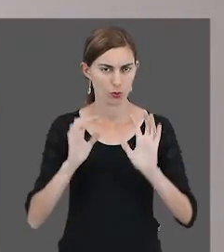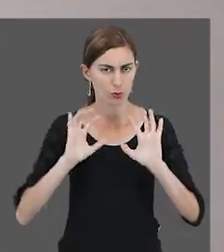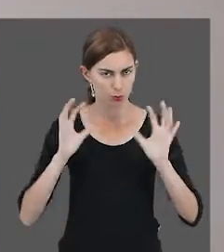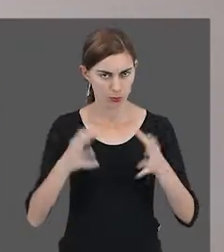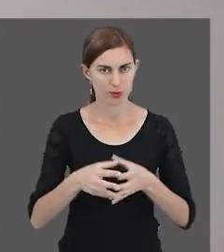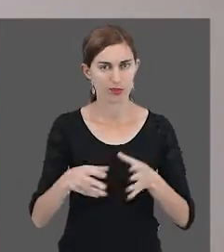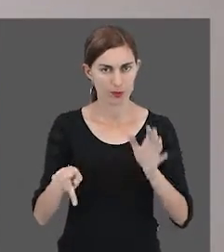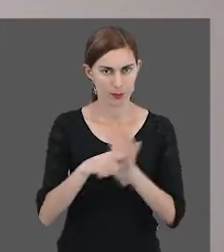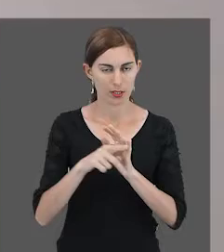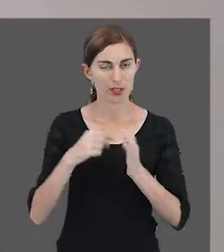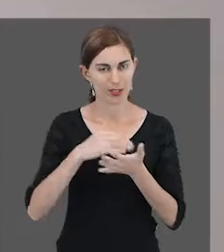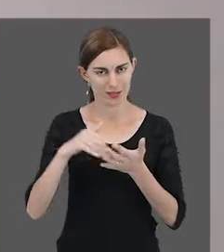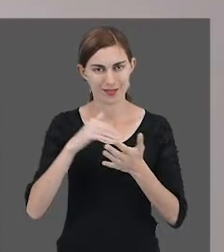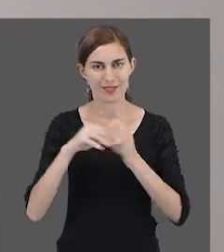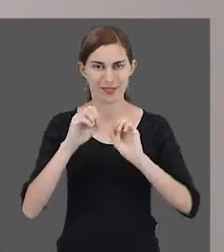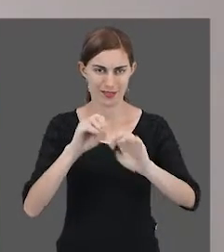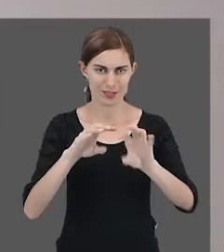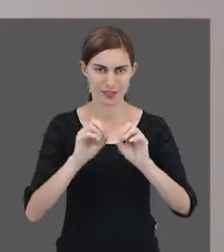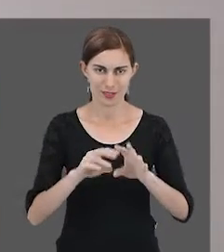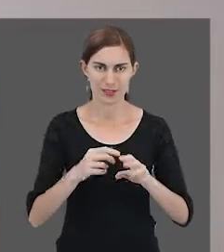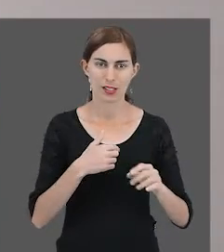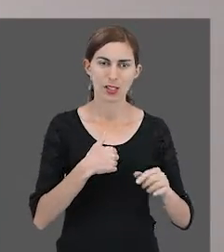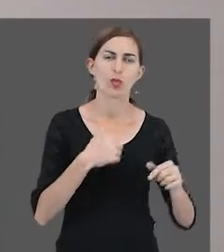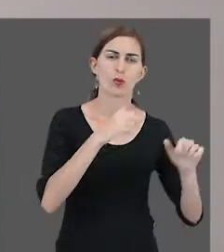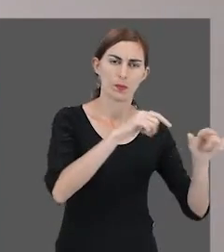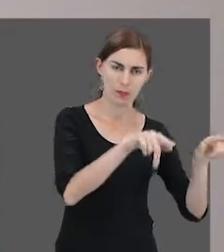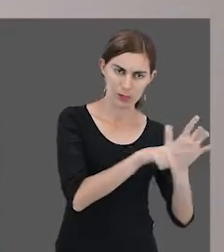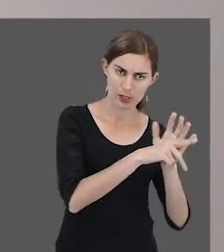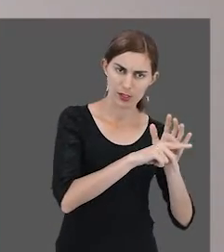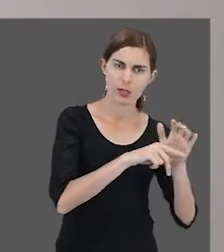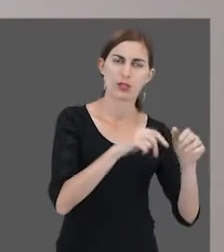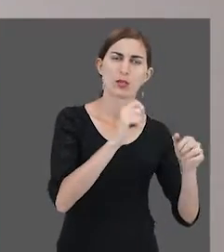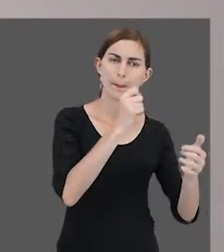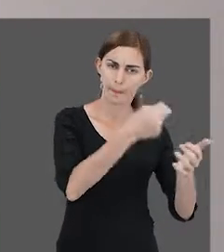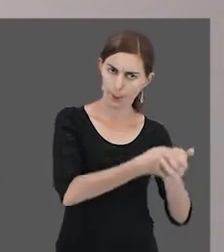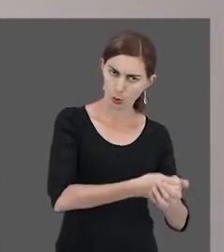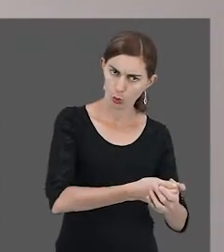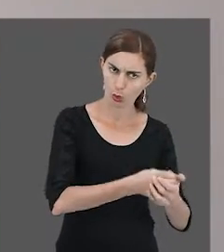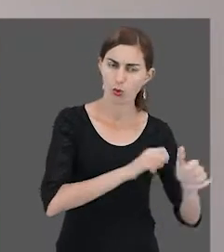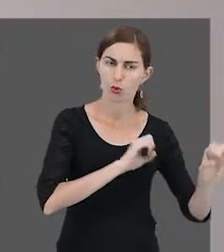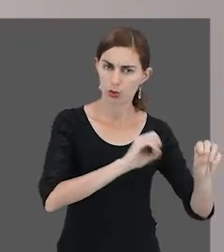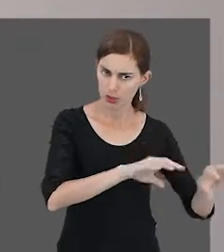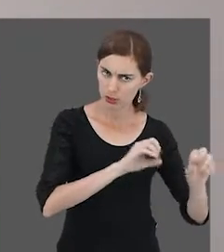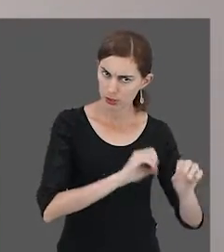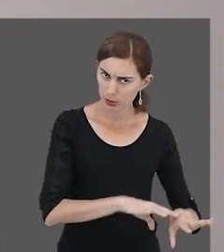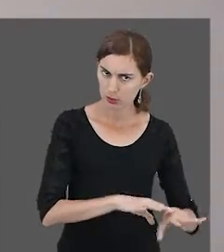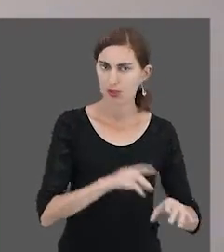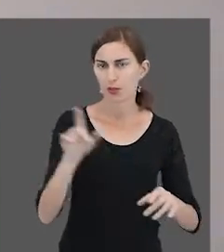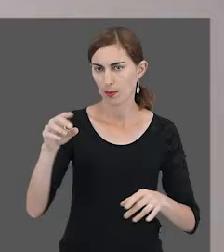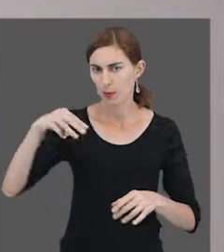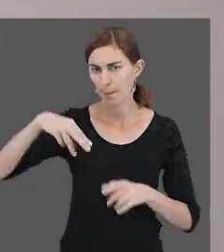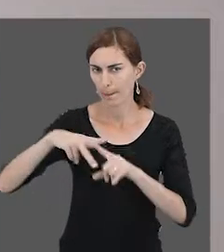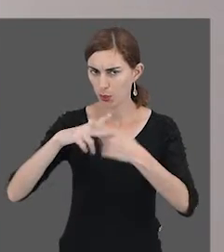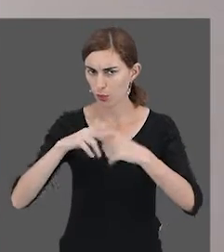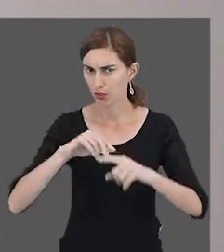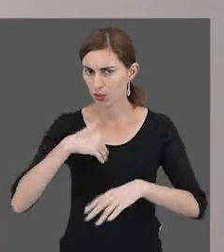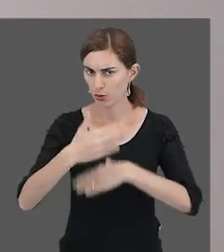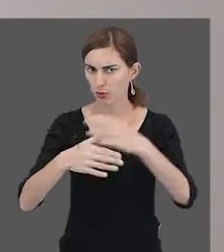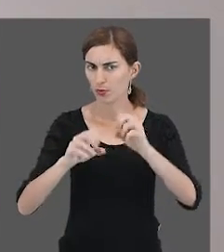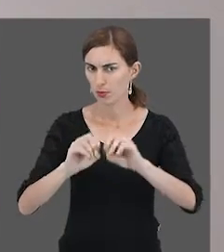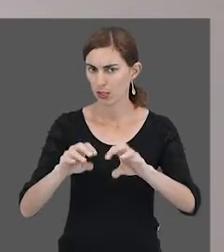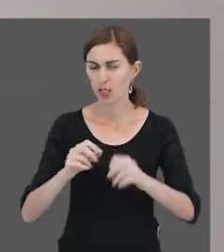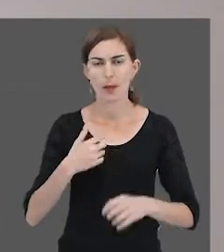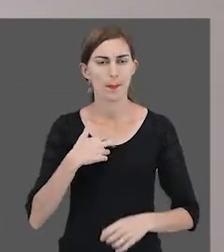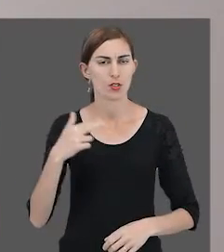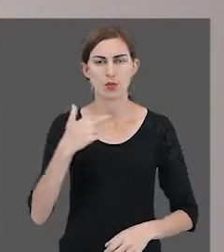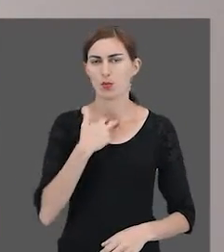sou da atividade meio na Secretaria de Educação. Eu sou da atividade de ensino, eu posso ser paga com aquela que a gente viu de manutenção e desenvolvimento do ensino,